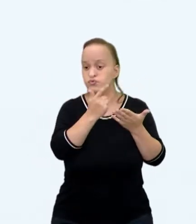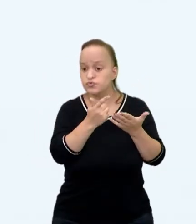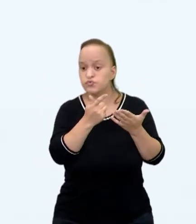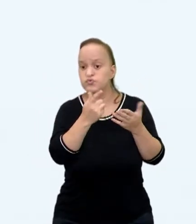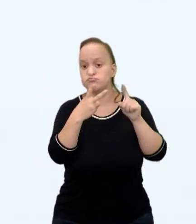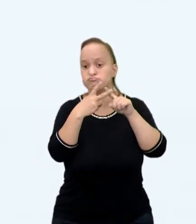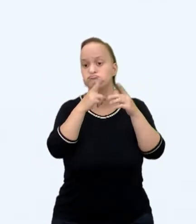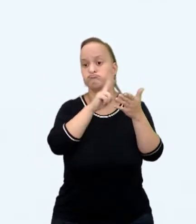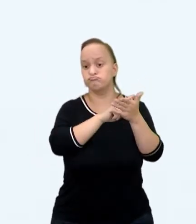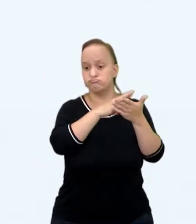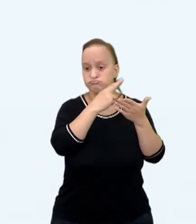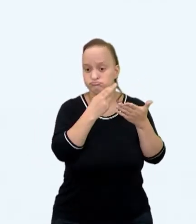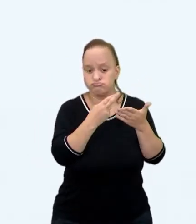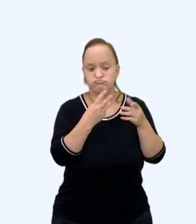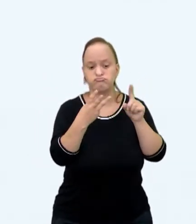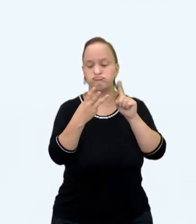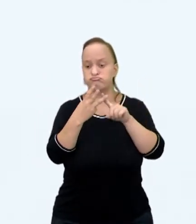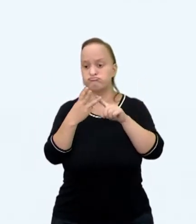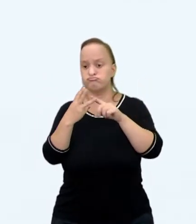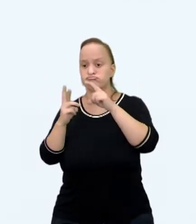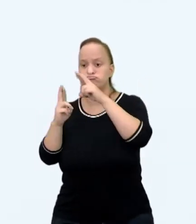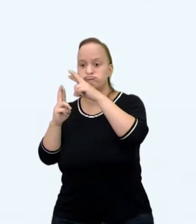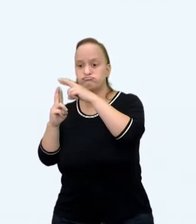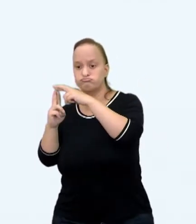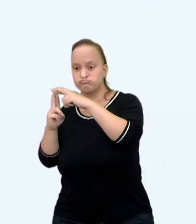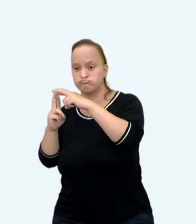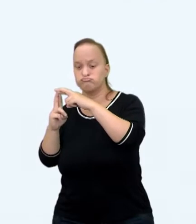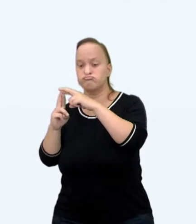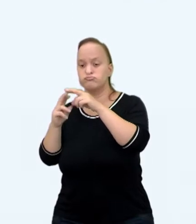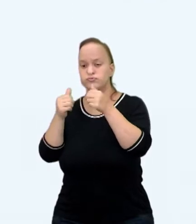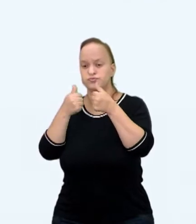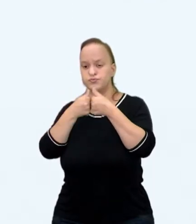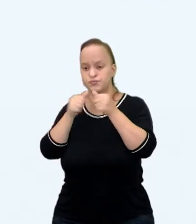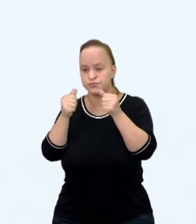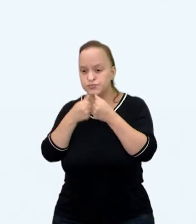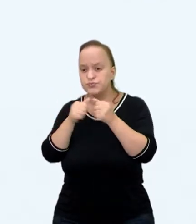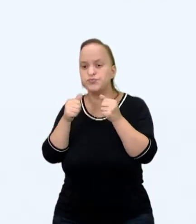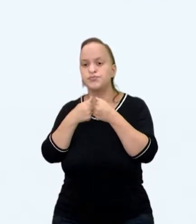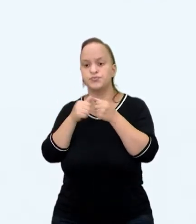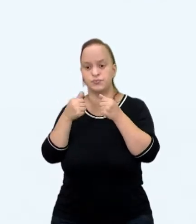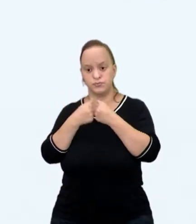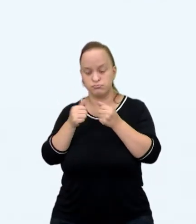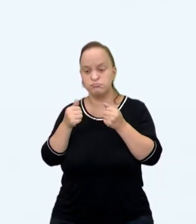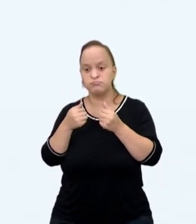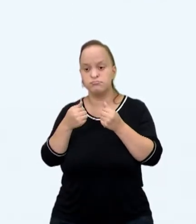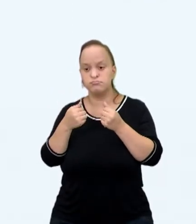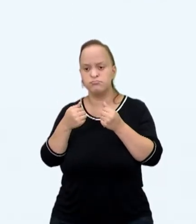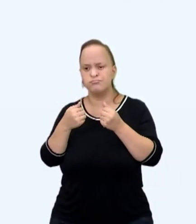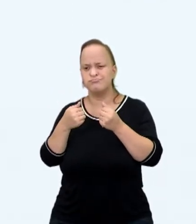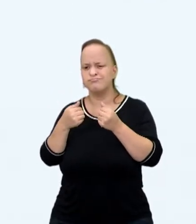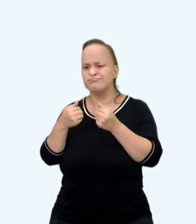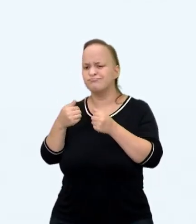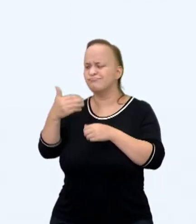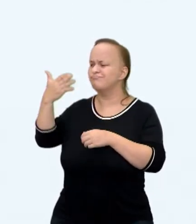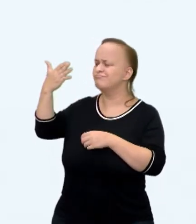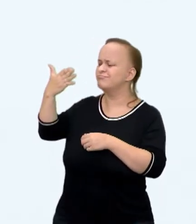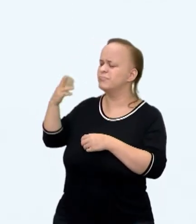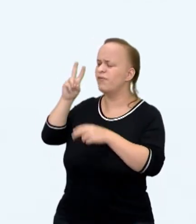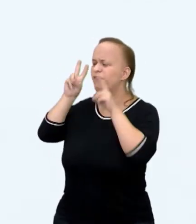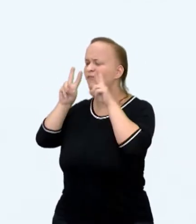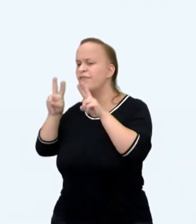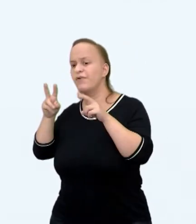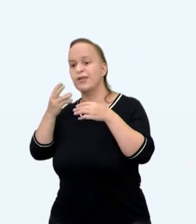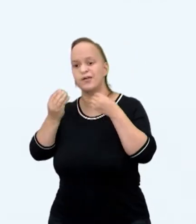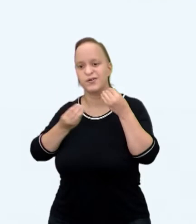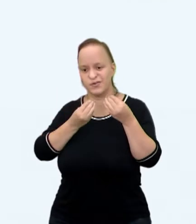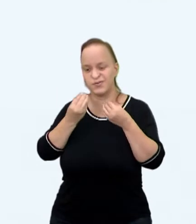revistas, pontos de ônibus. A forma que esses anúncios irão aparecer irá depender do lugar